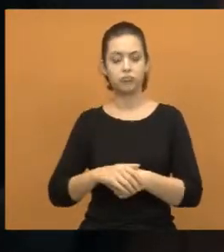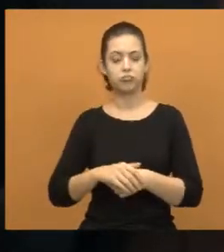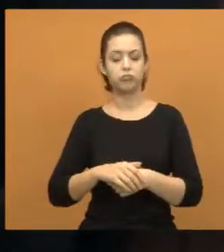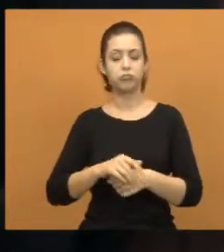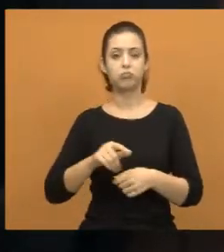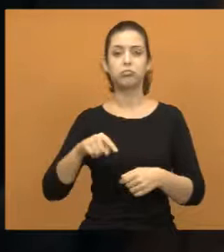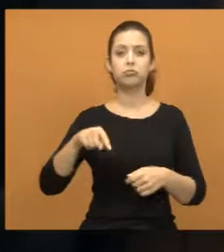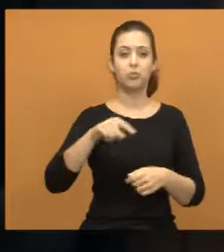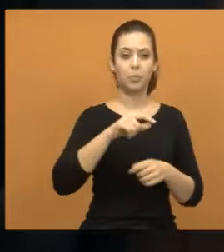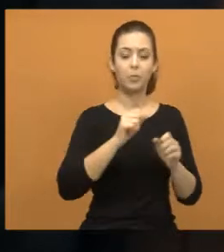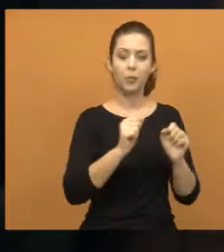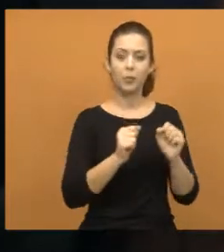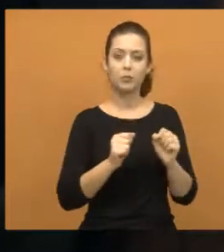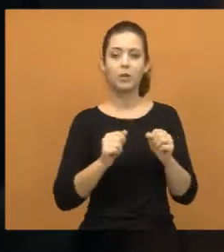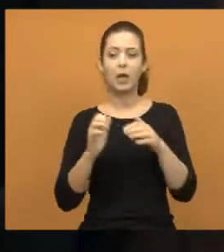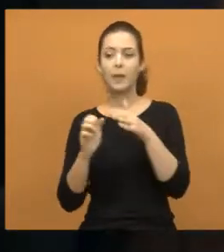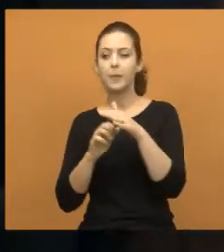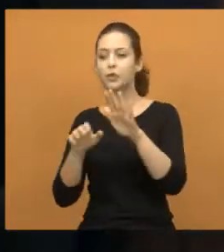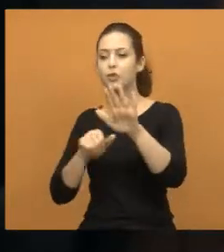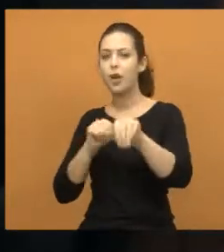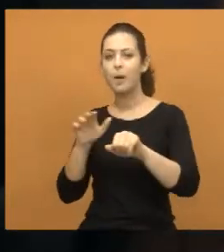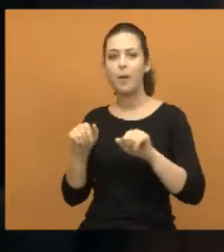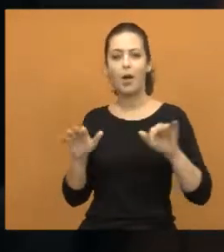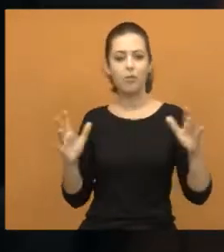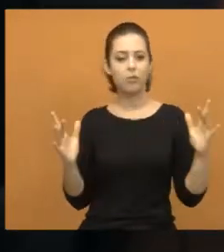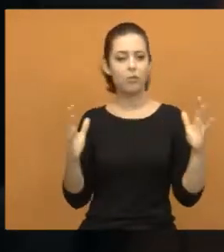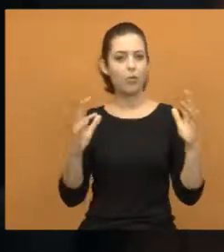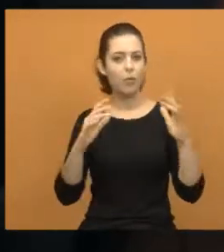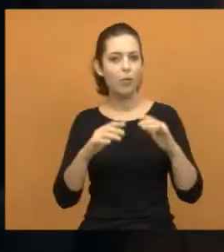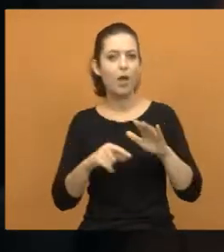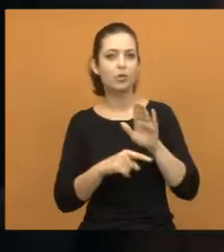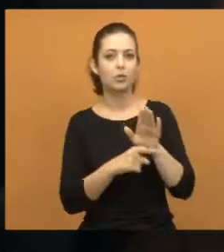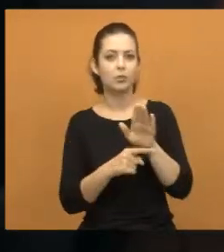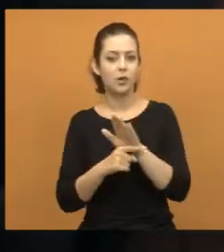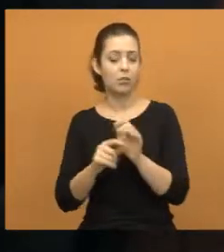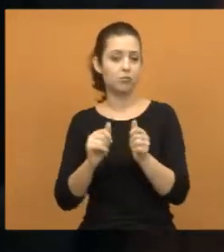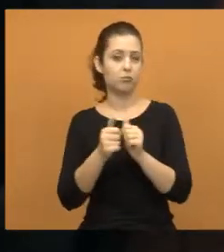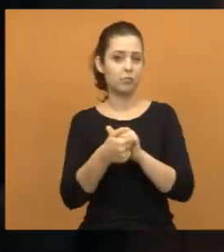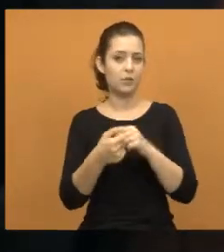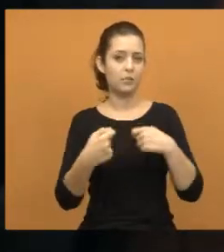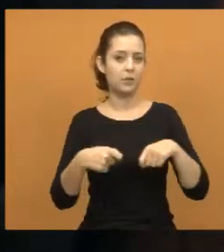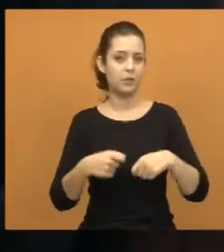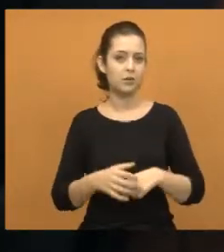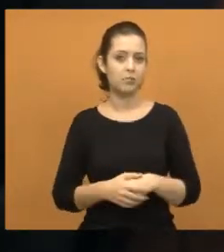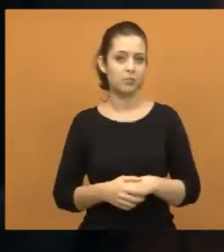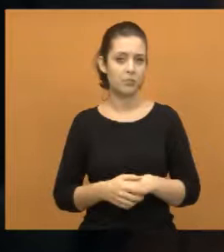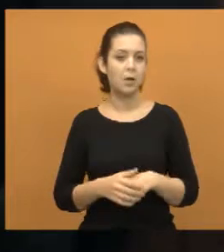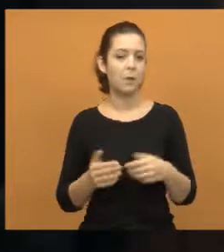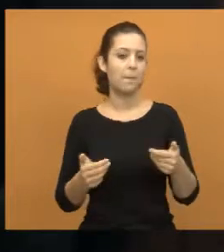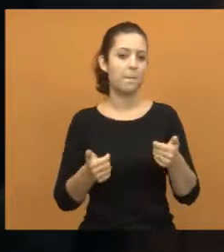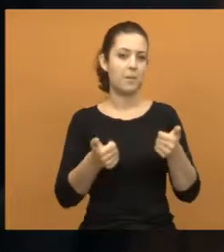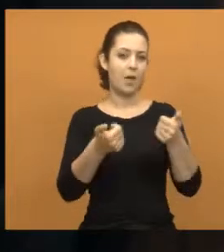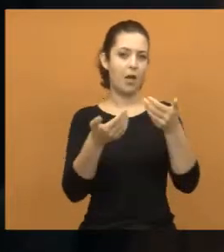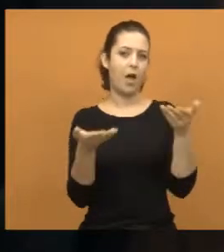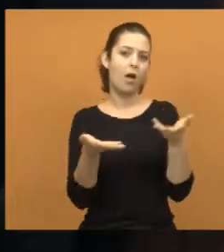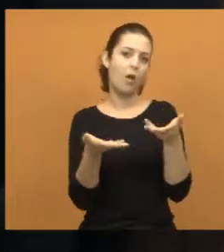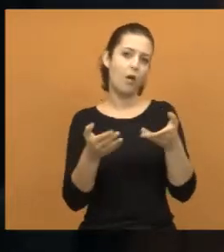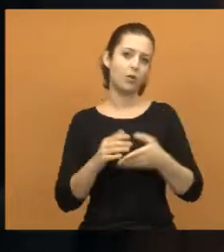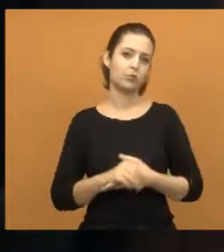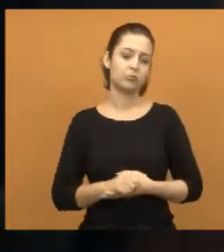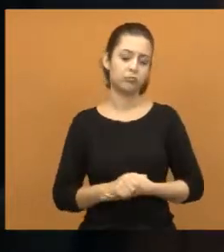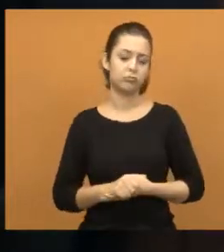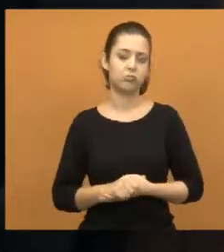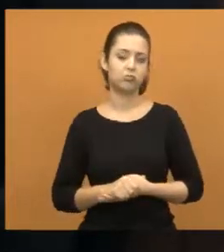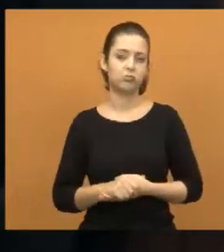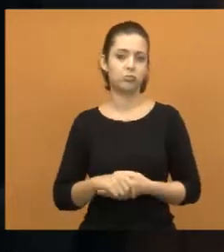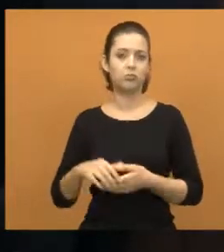possamos, sim, trazer as empresas para ajudar esse nosso esporte, que está caminhando melhor agora. Como você acabou